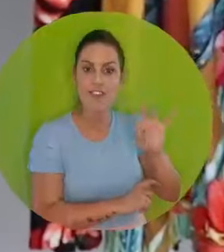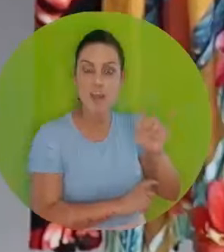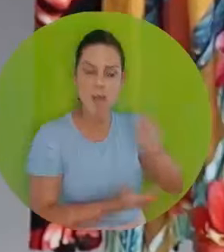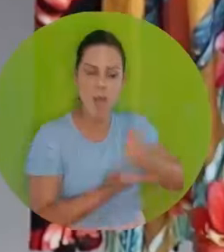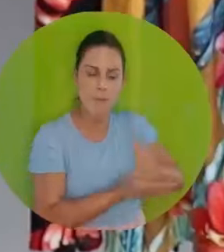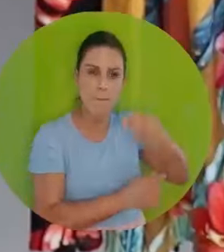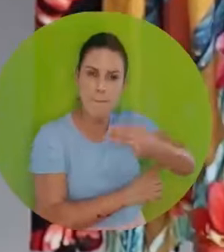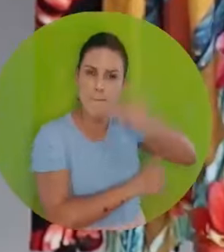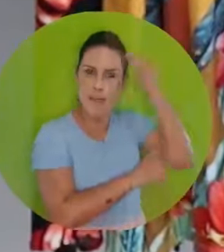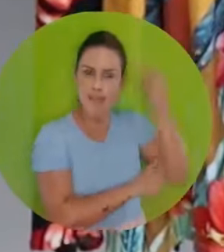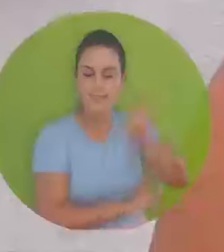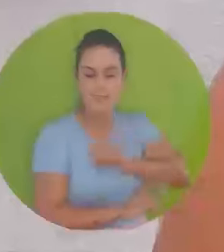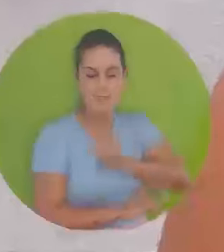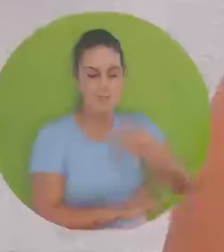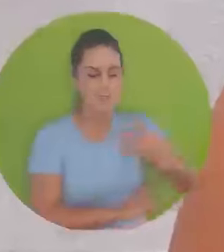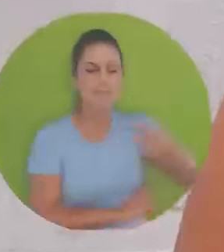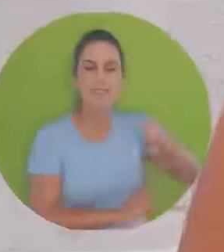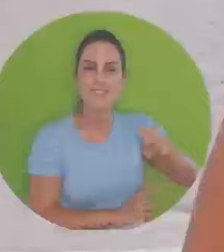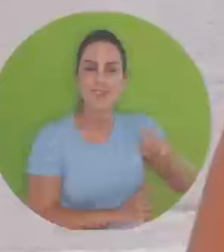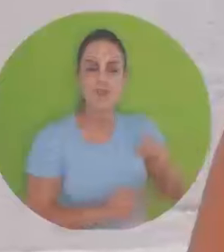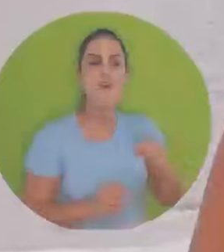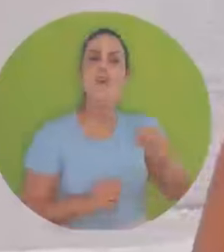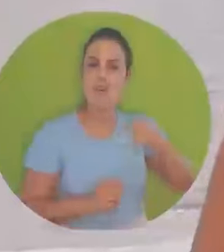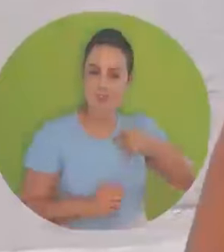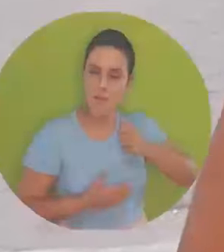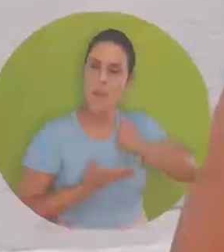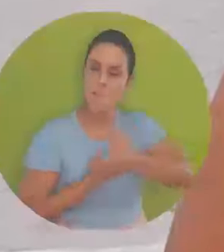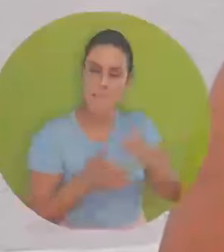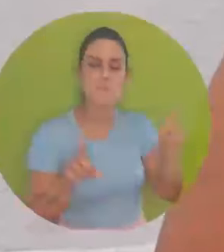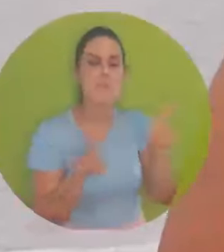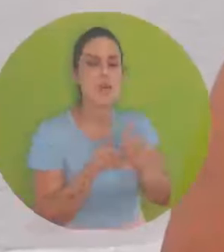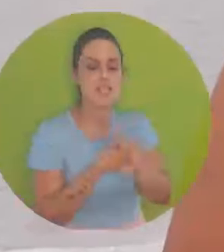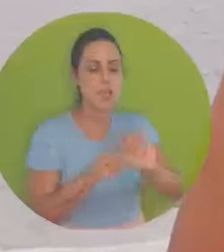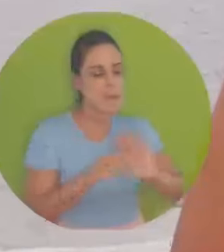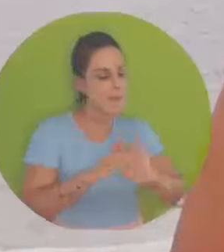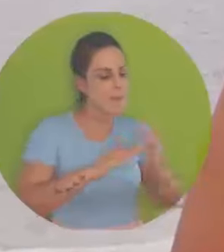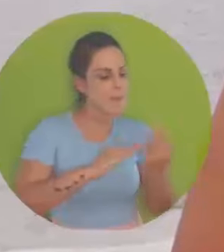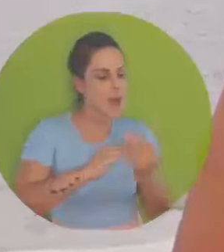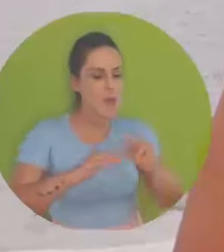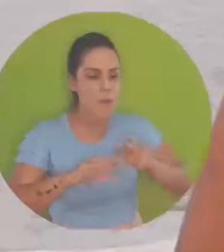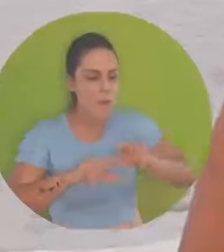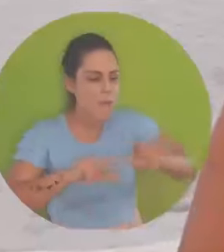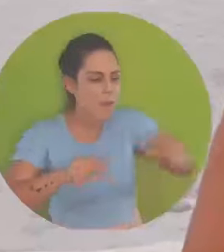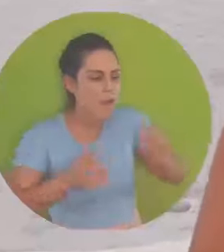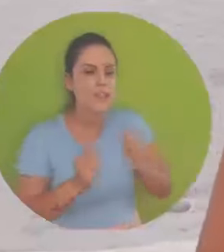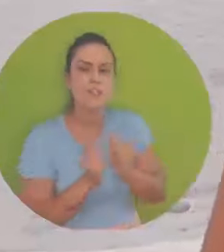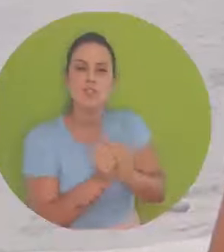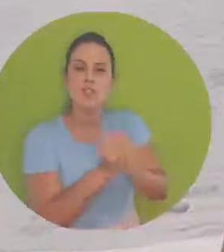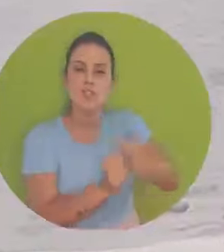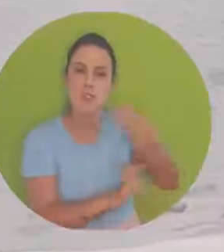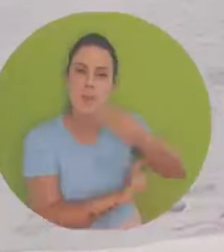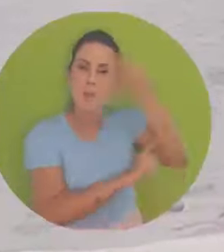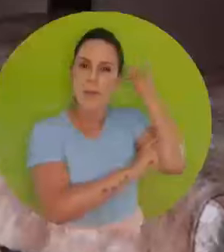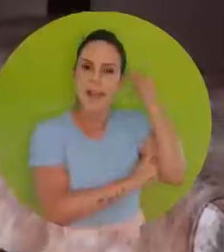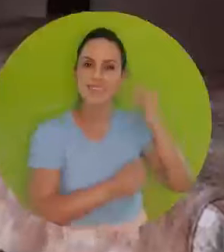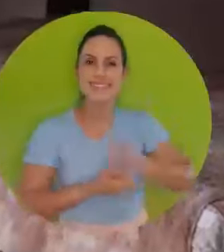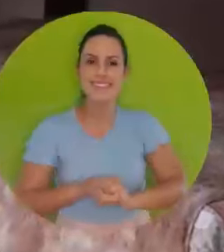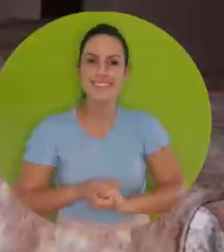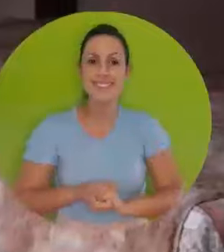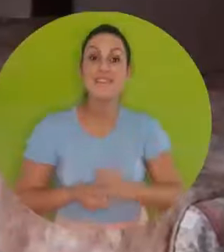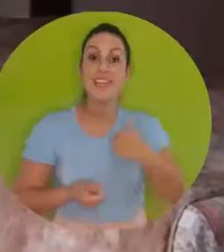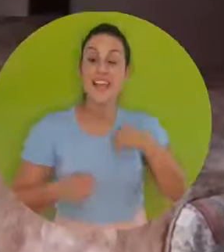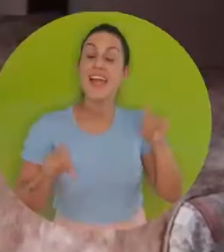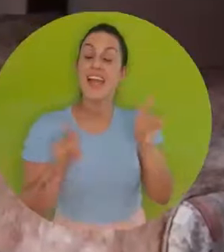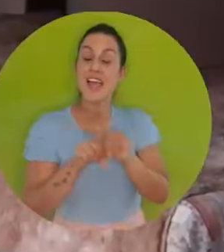Max, é 45. Terra Vermelha, Jabaité, todos os bairros da região 5, nós estamos com Max. Toda manhã